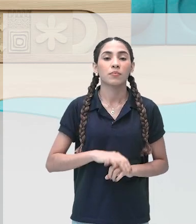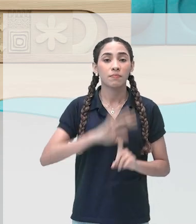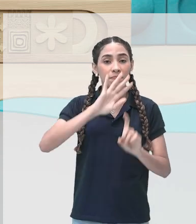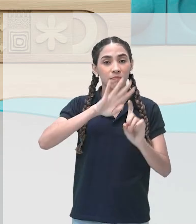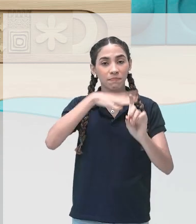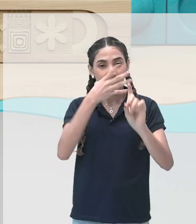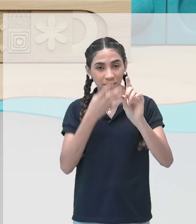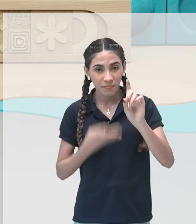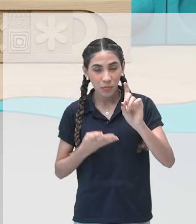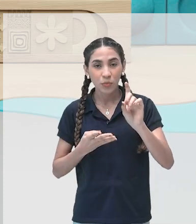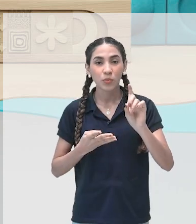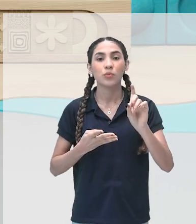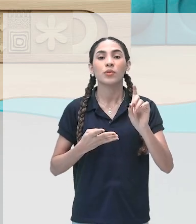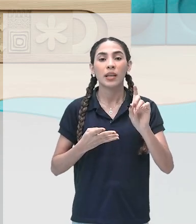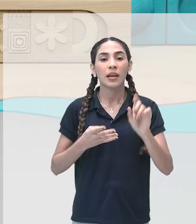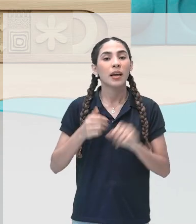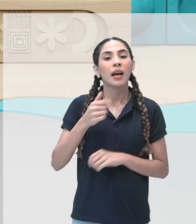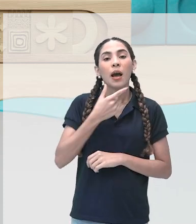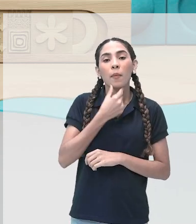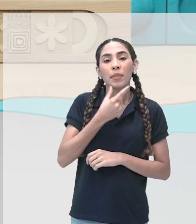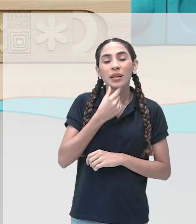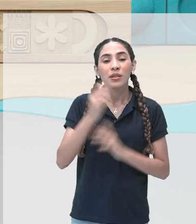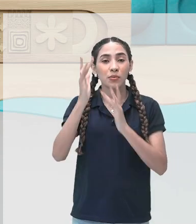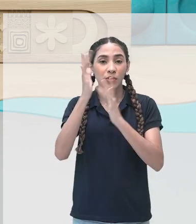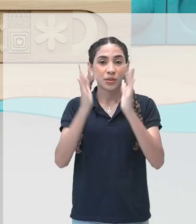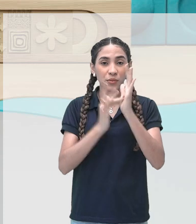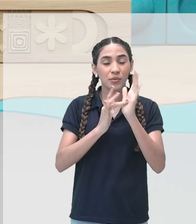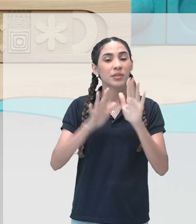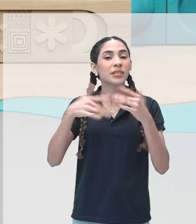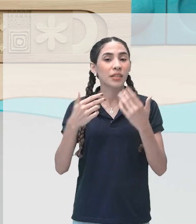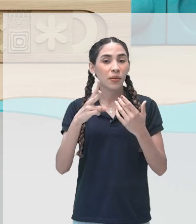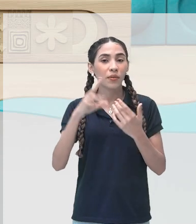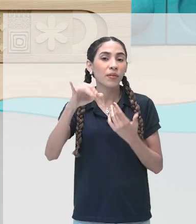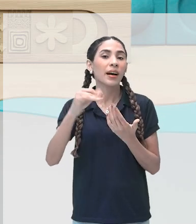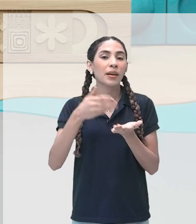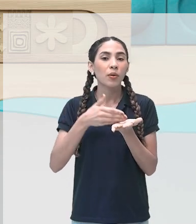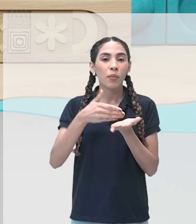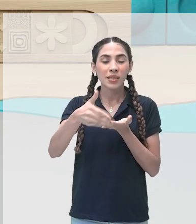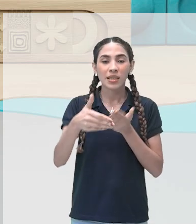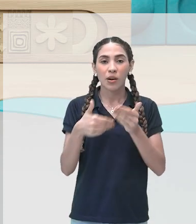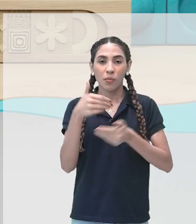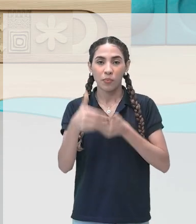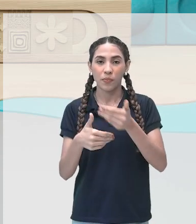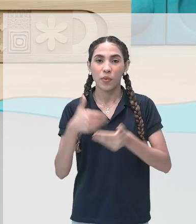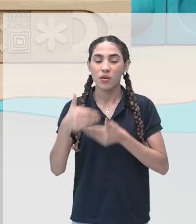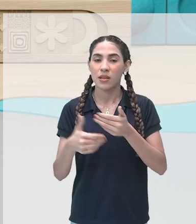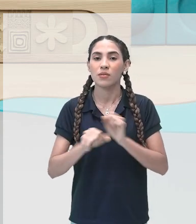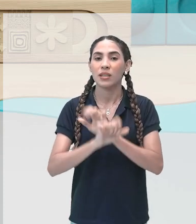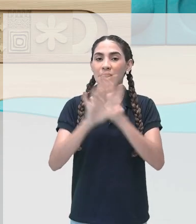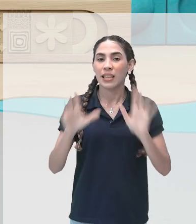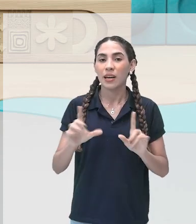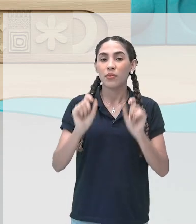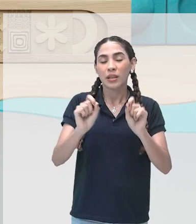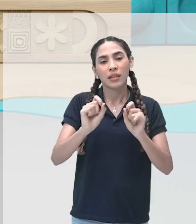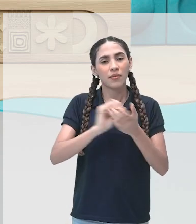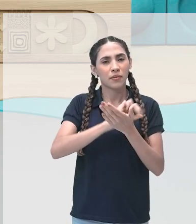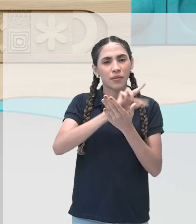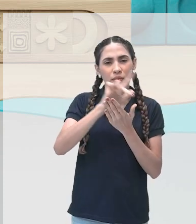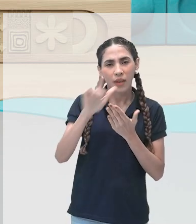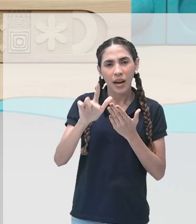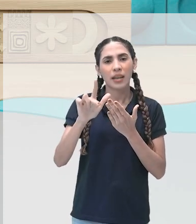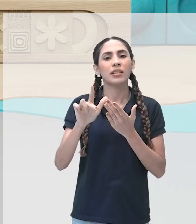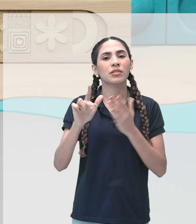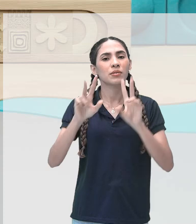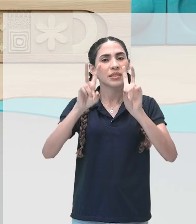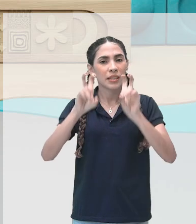menino Jesus. Então, nesse contexto, vai iniciar esse processo, né? E, claro, com outras questões sociais,